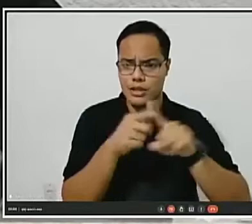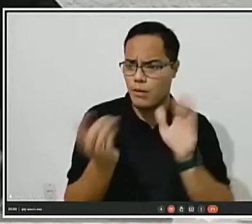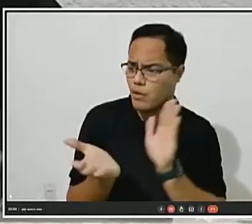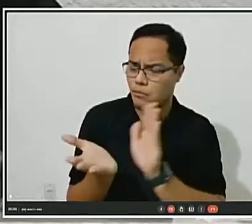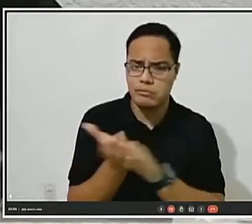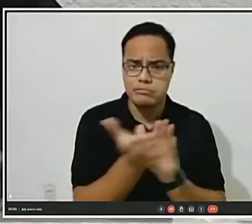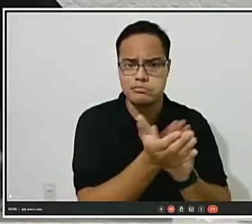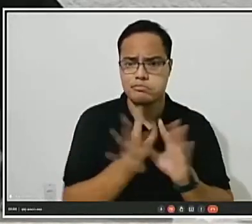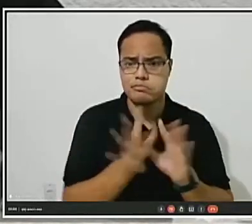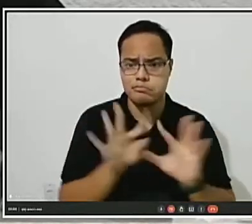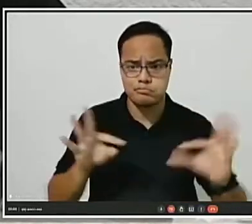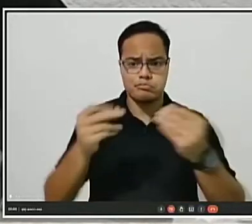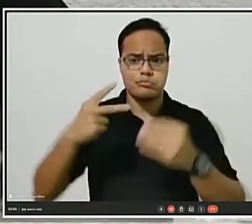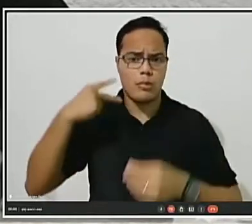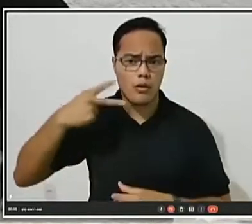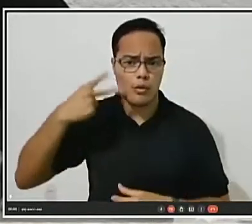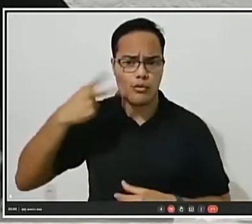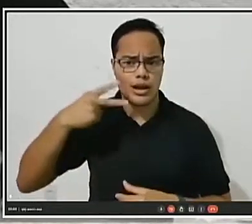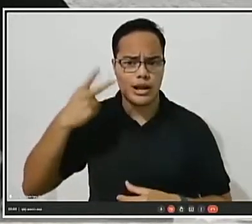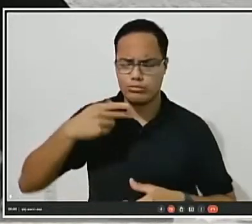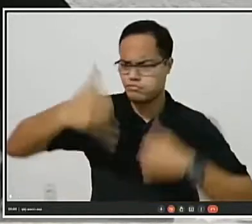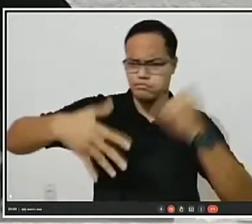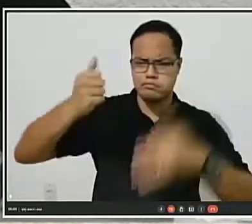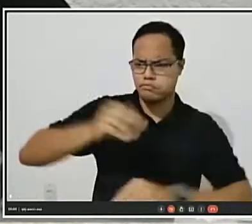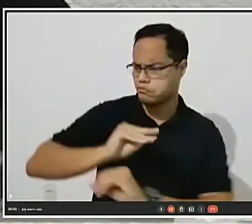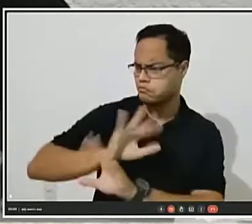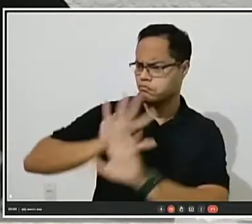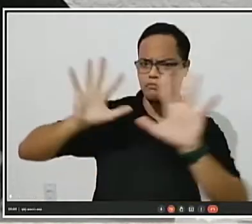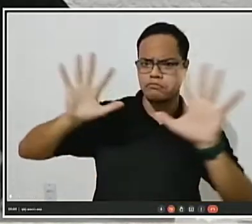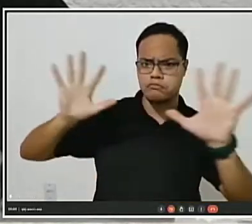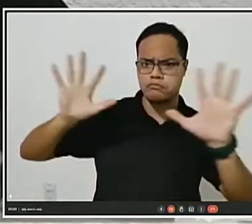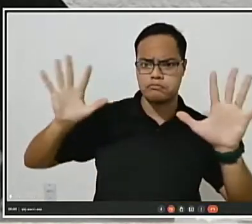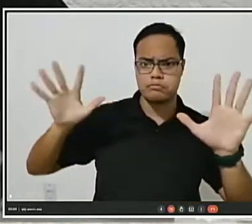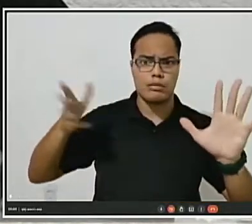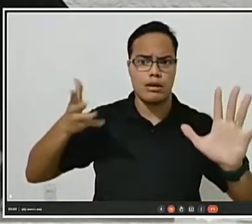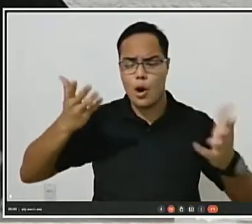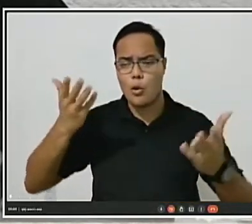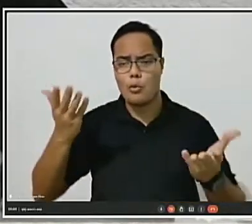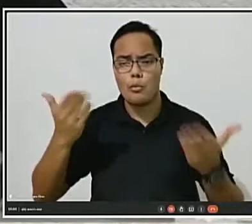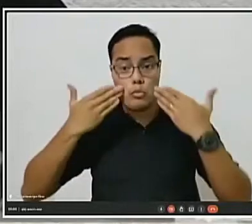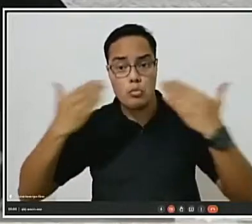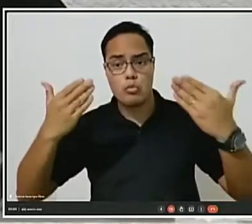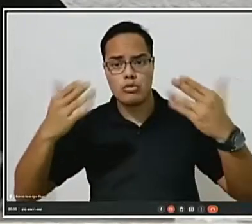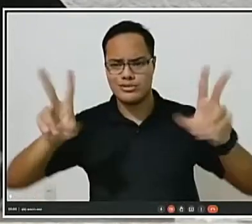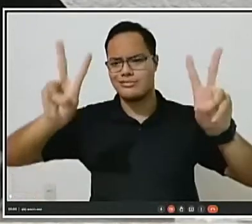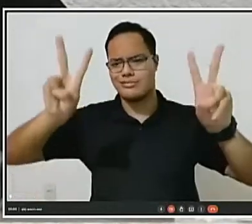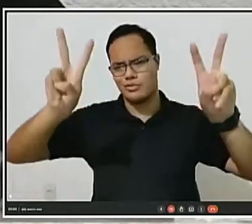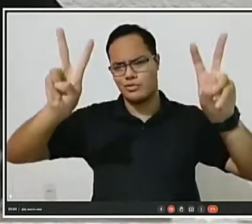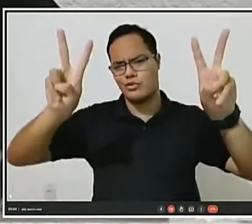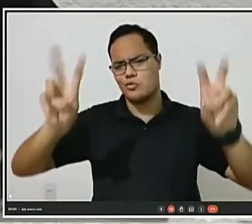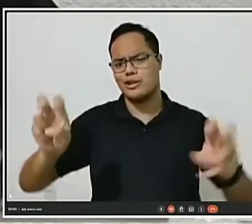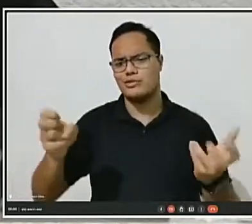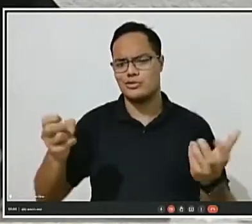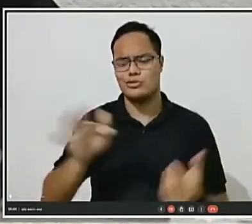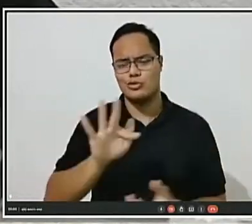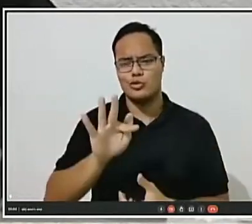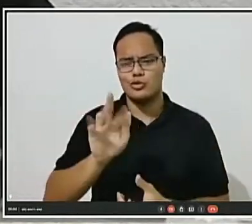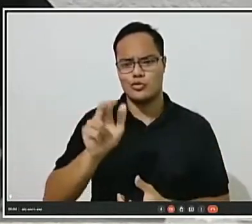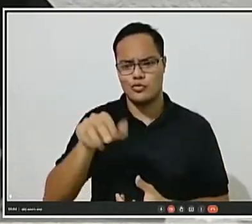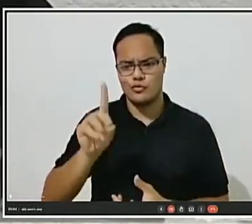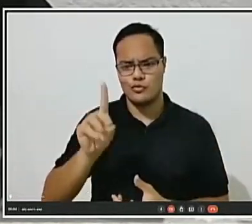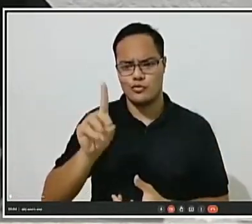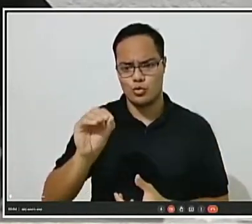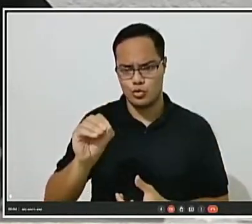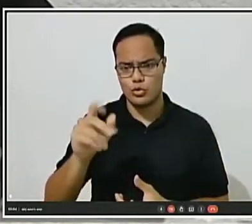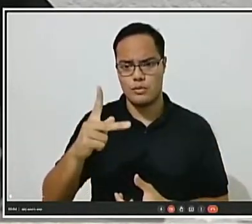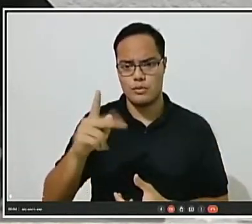os vereadores pela transparência que têm conduzido a respeito desse assunto do FUNPREV, um assunto tão importante, e